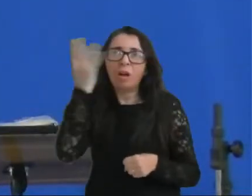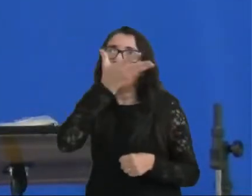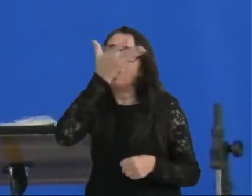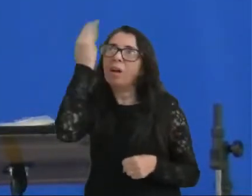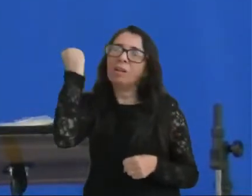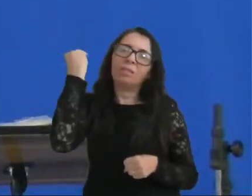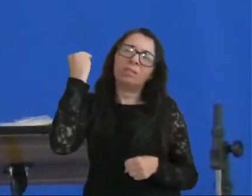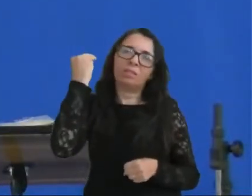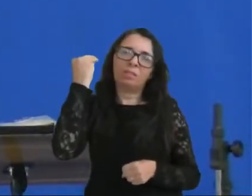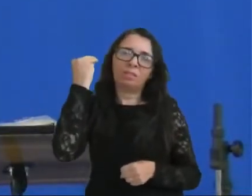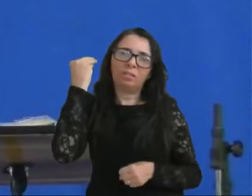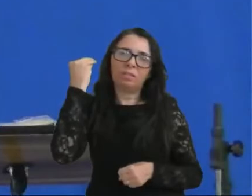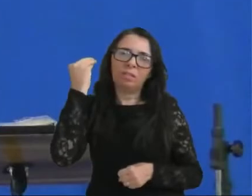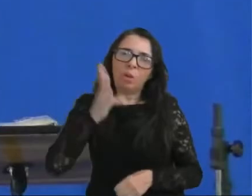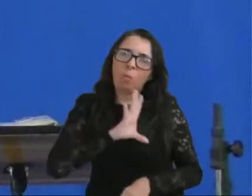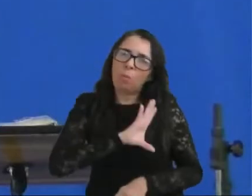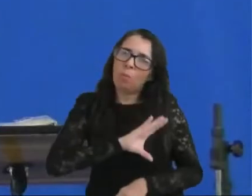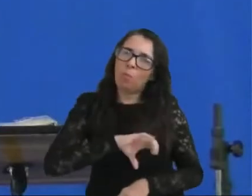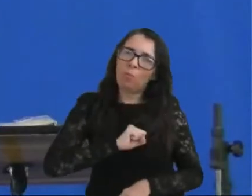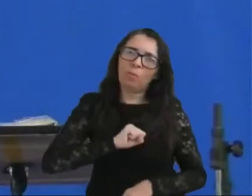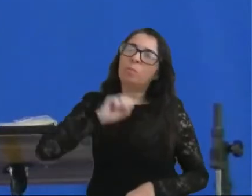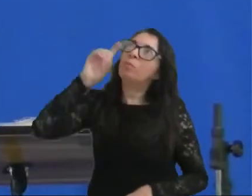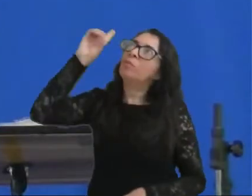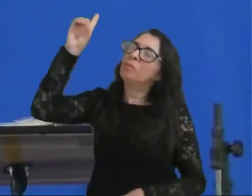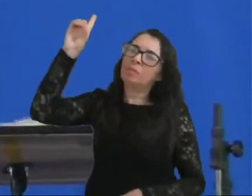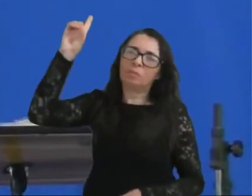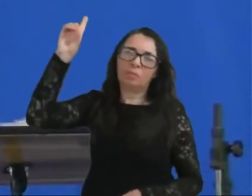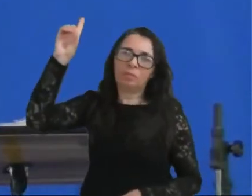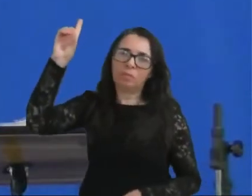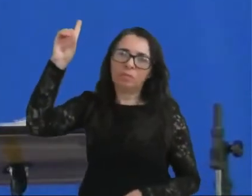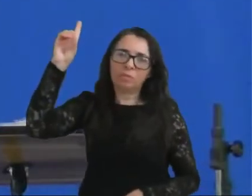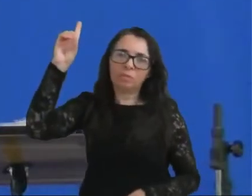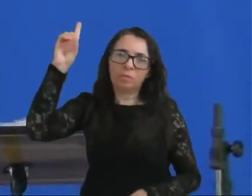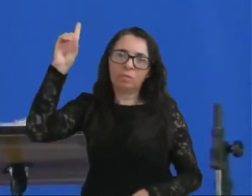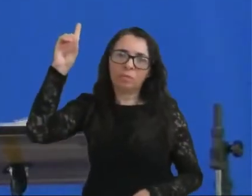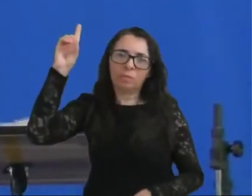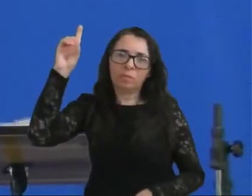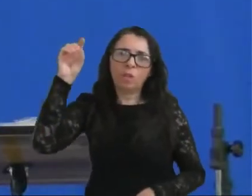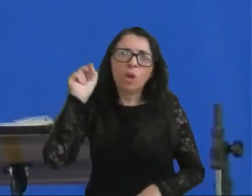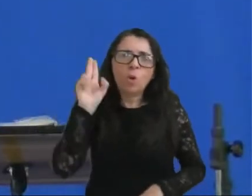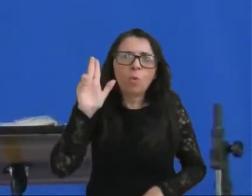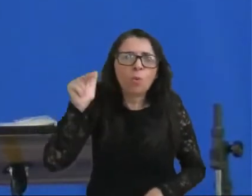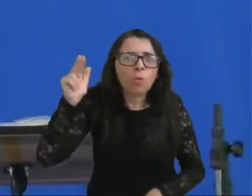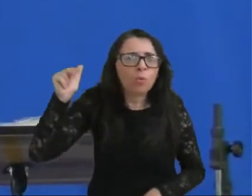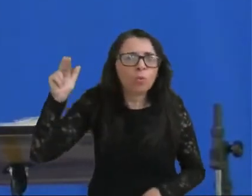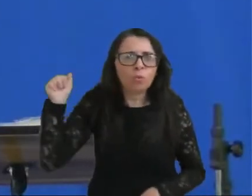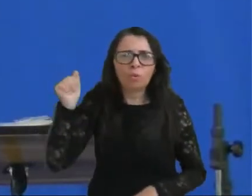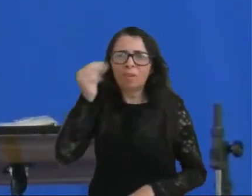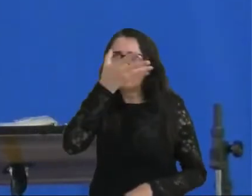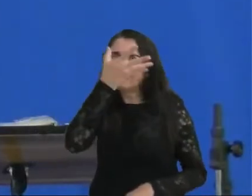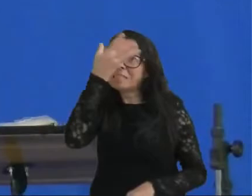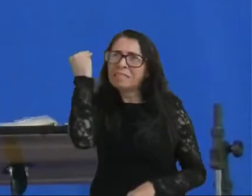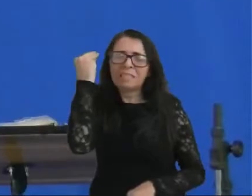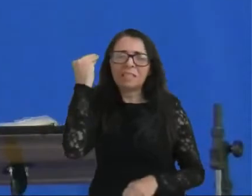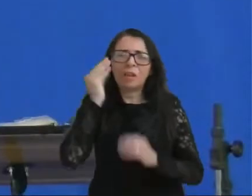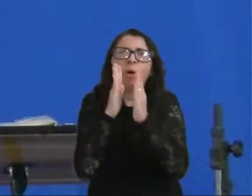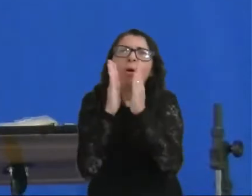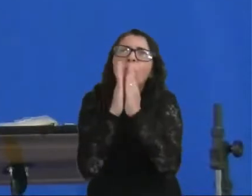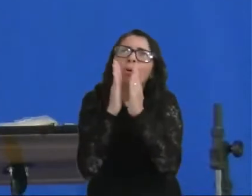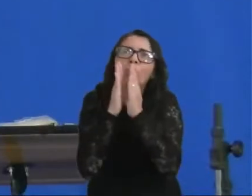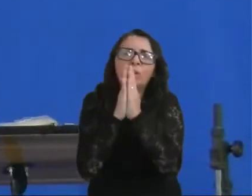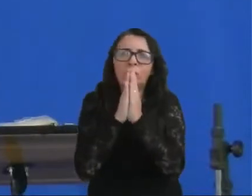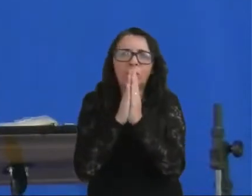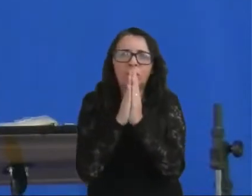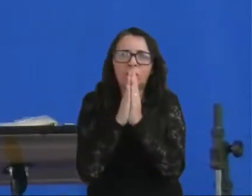Você se esfriou. Você deixou o seu primeiro amor se esfriar.